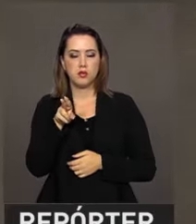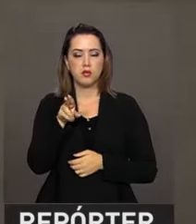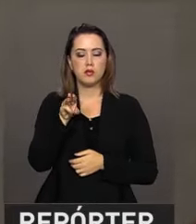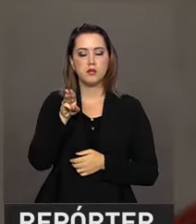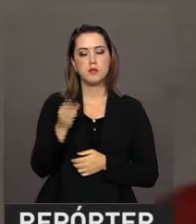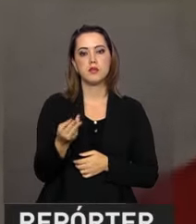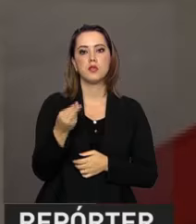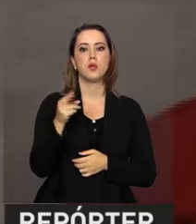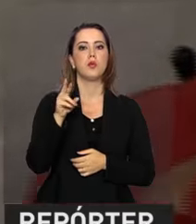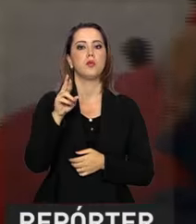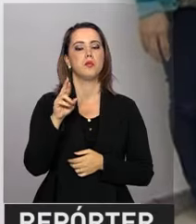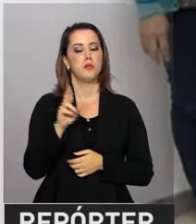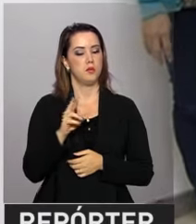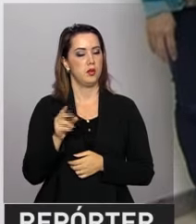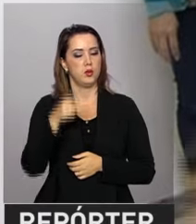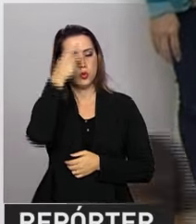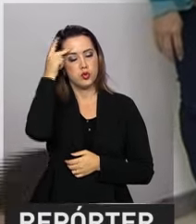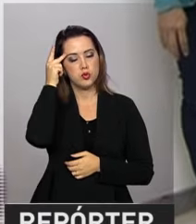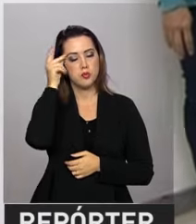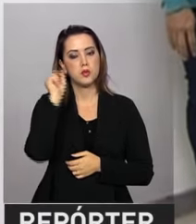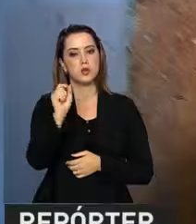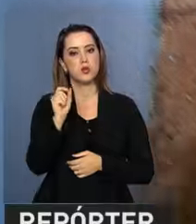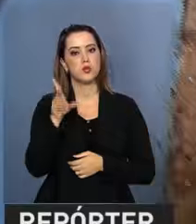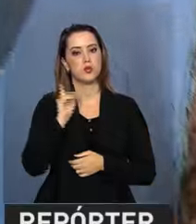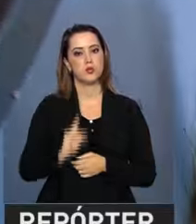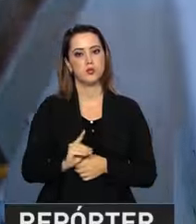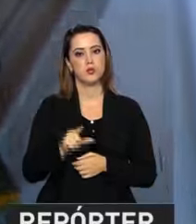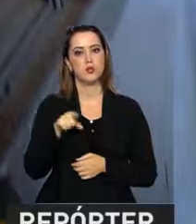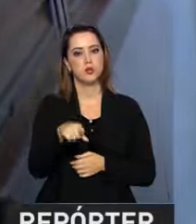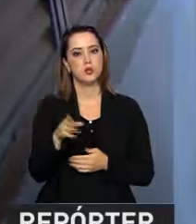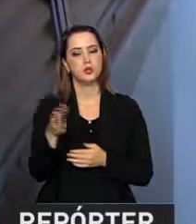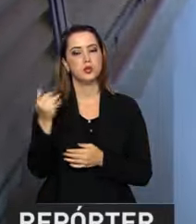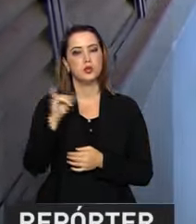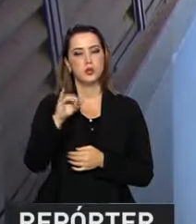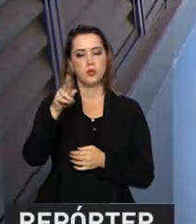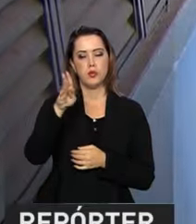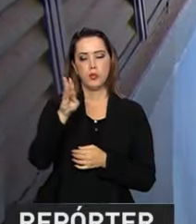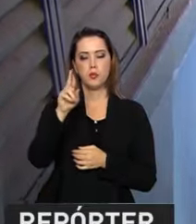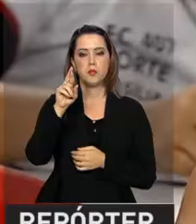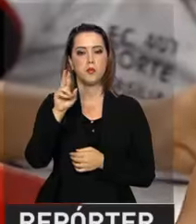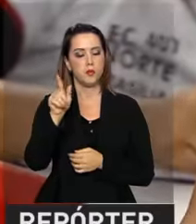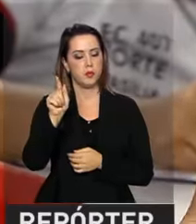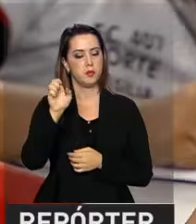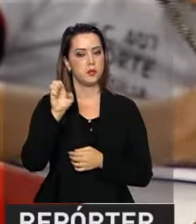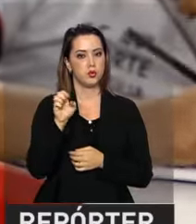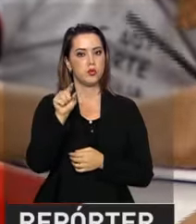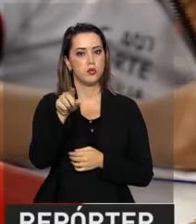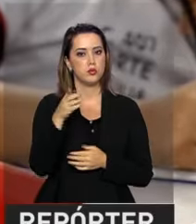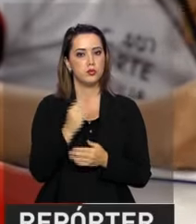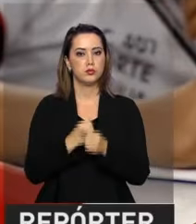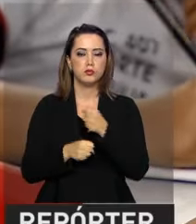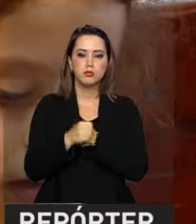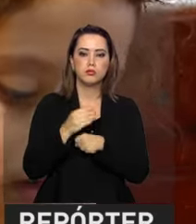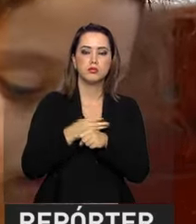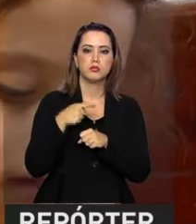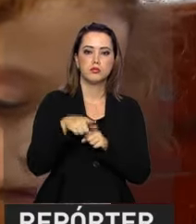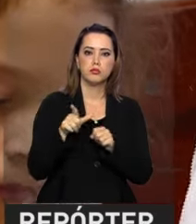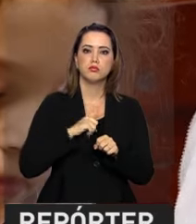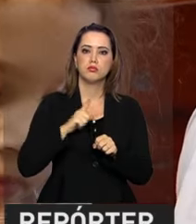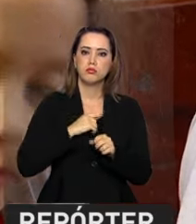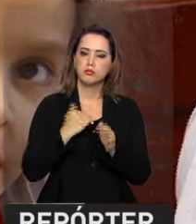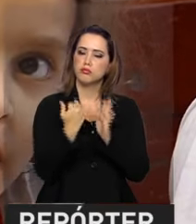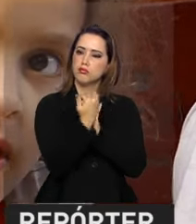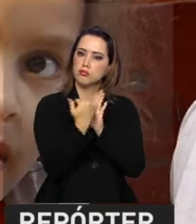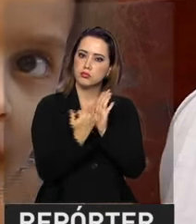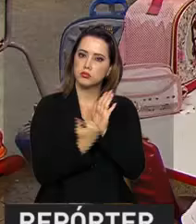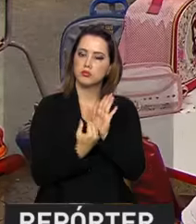pessoas com deficiência, segundo o último censo do IBGE. Nos últimos anos, o governo federal tem efetivado políticas públicas para